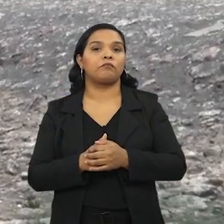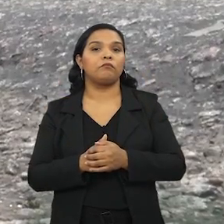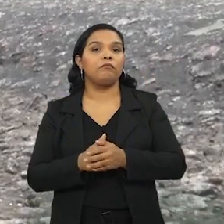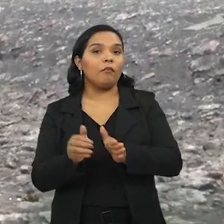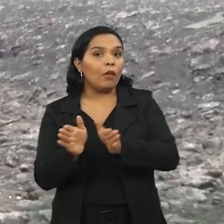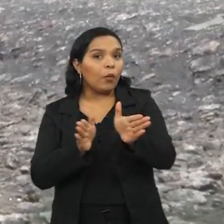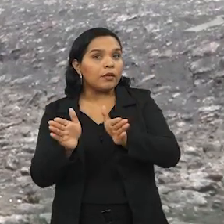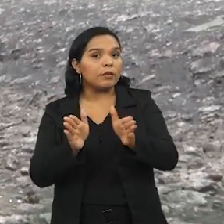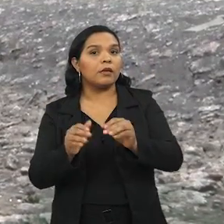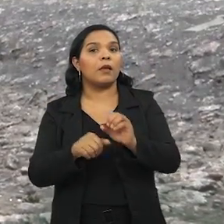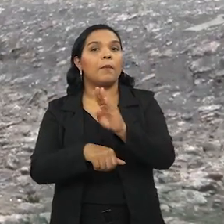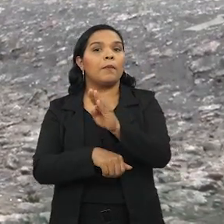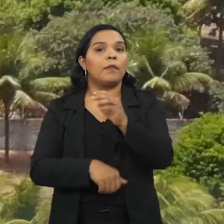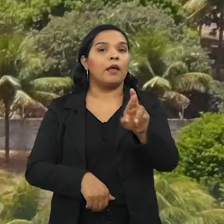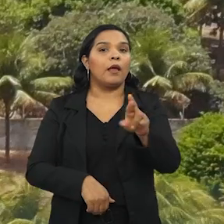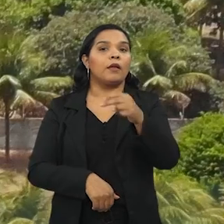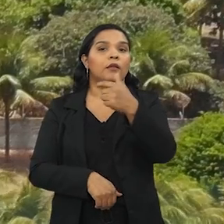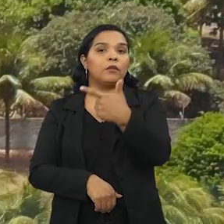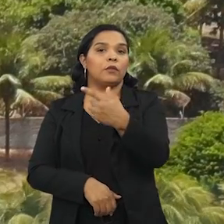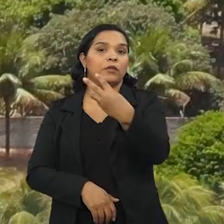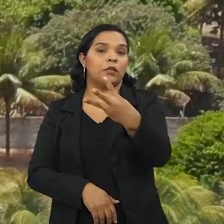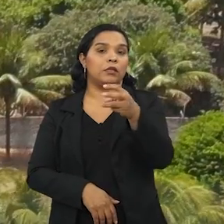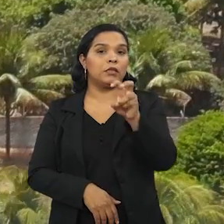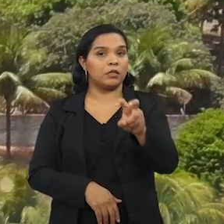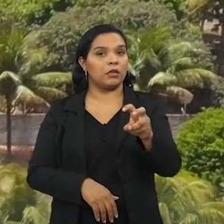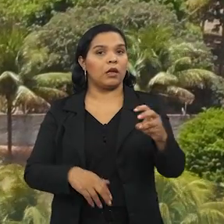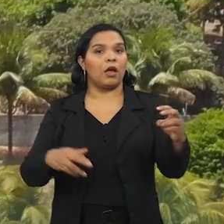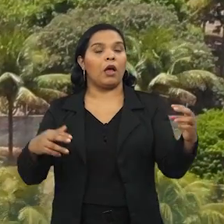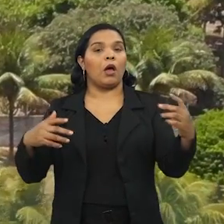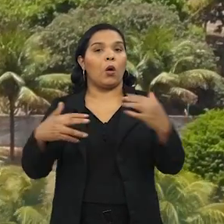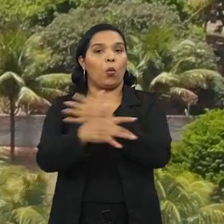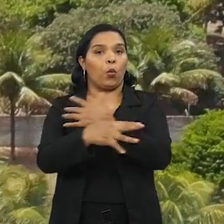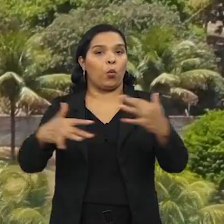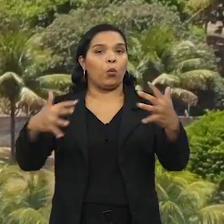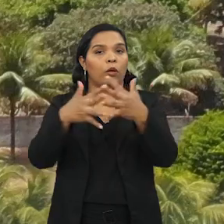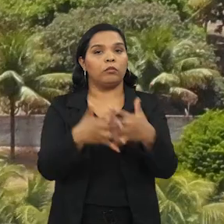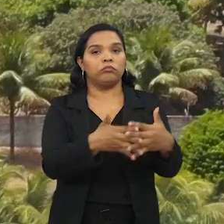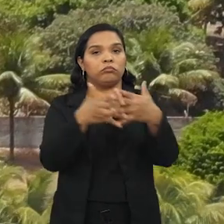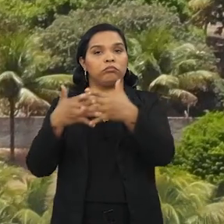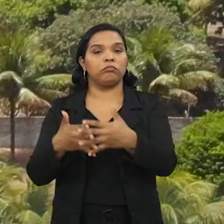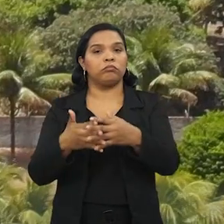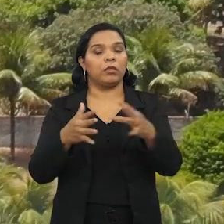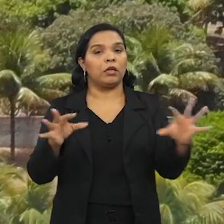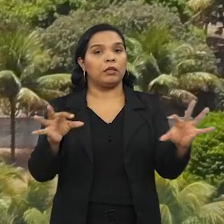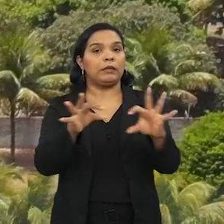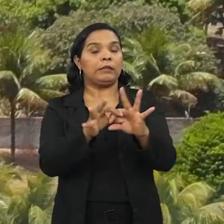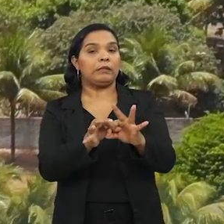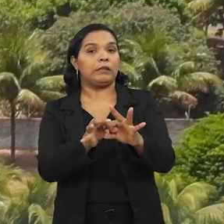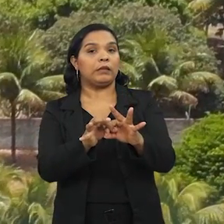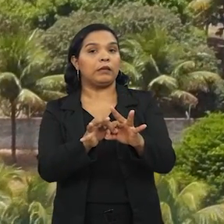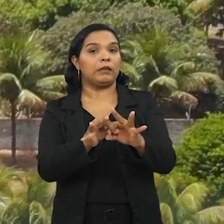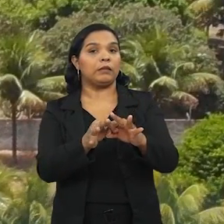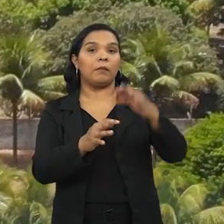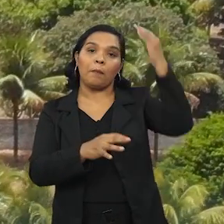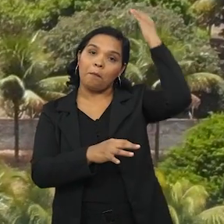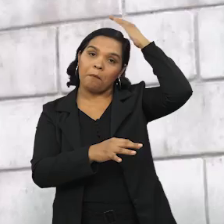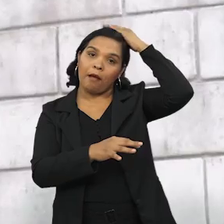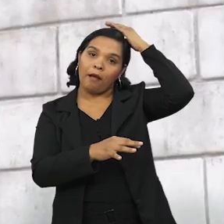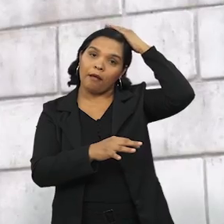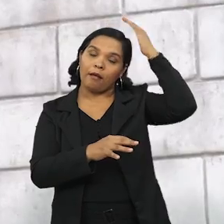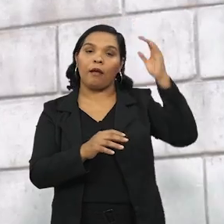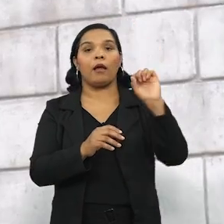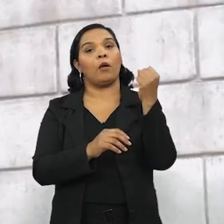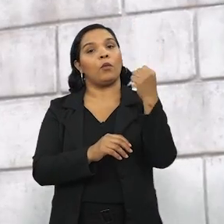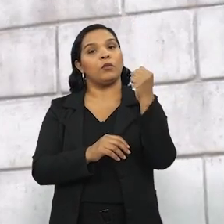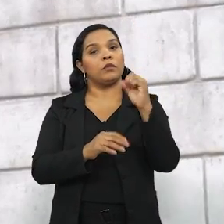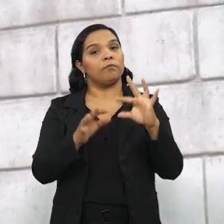pela BR-235, uma rodovia transversal que liga Sergipe ao Pará. Foi justamente esse trecho que